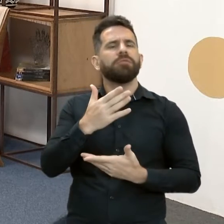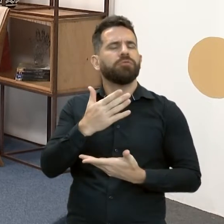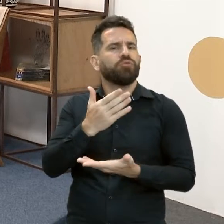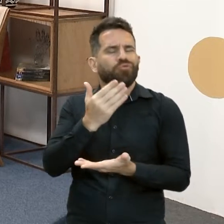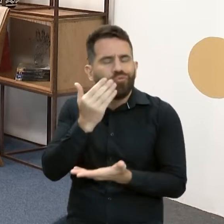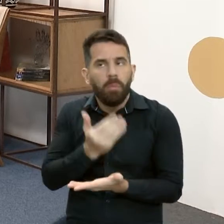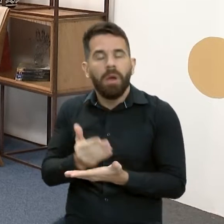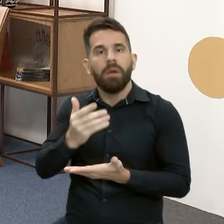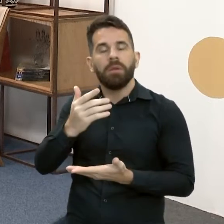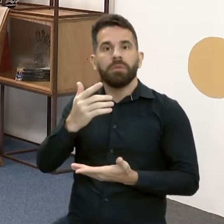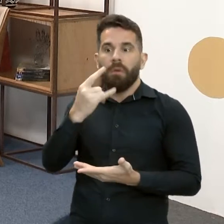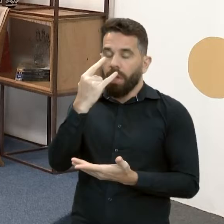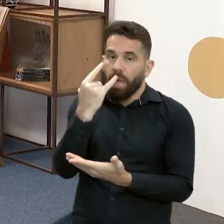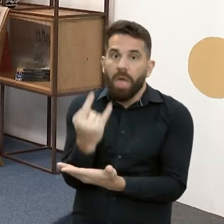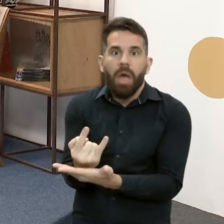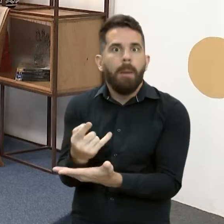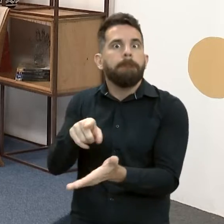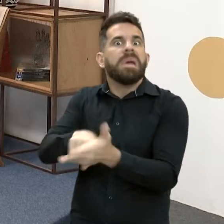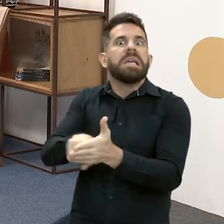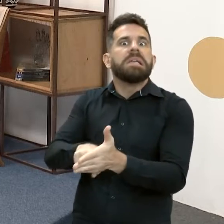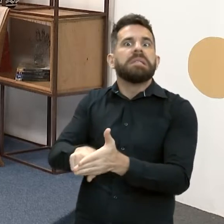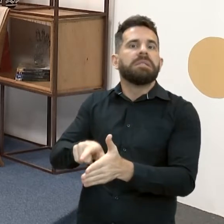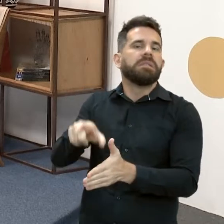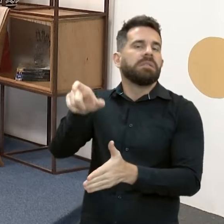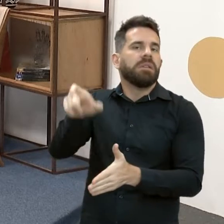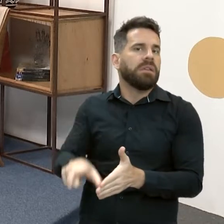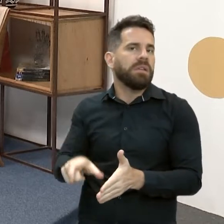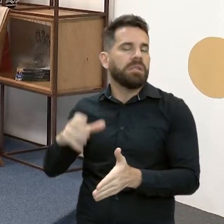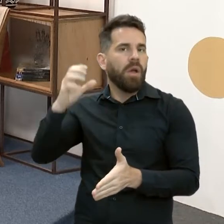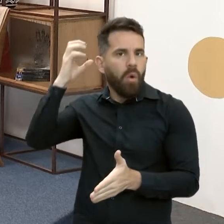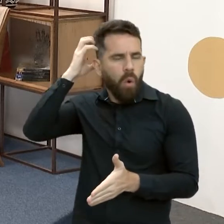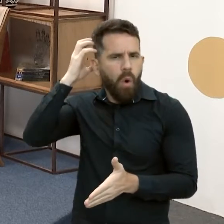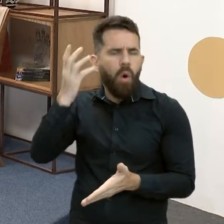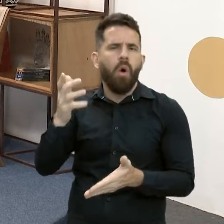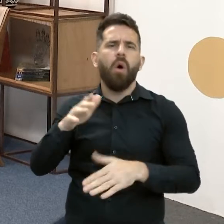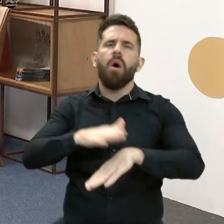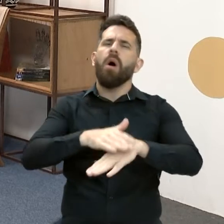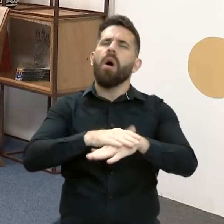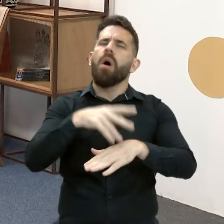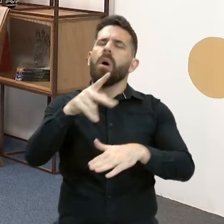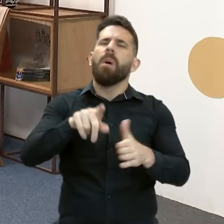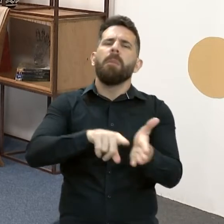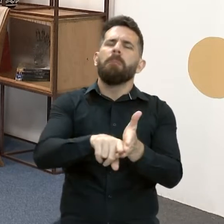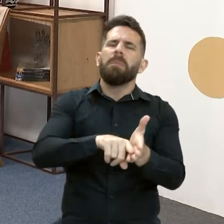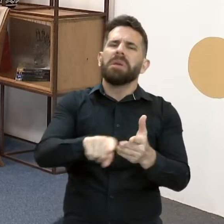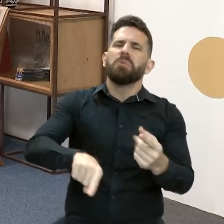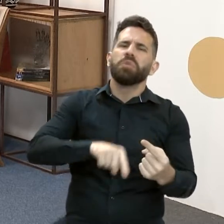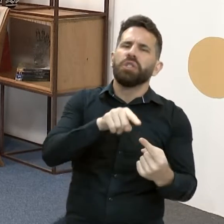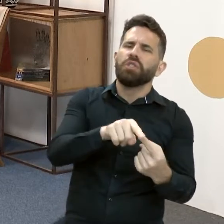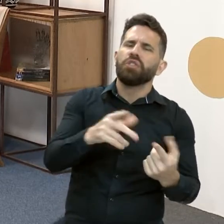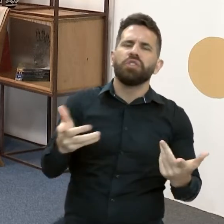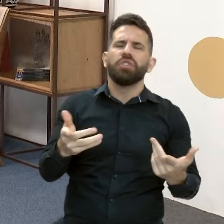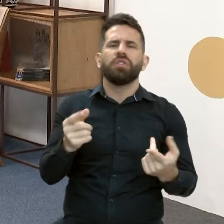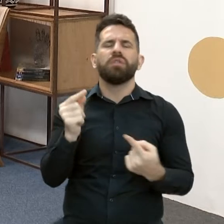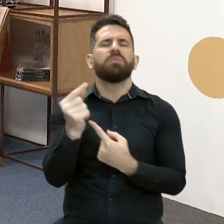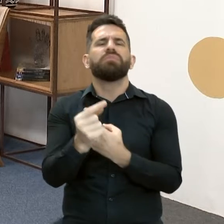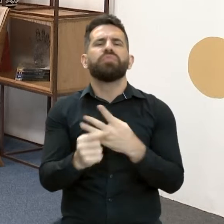cora coralina, qual o objetivo da sua pesquisa, quais aspectos você traz nessa